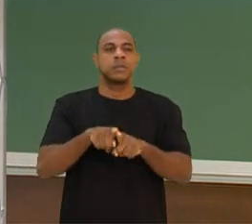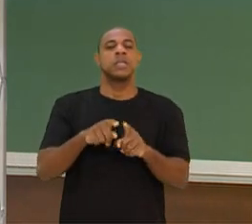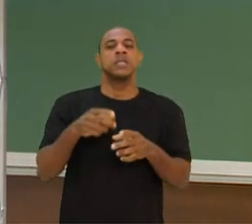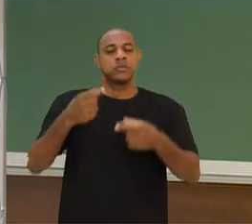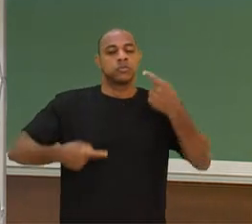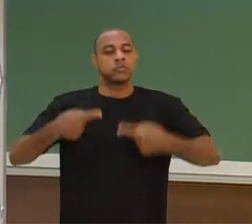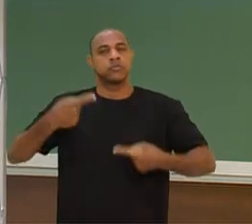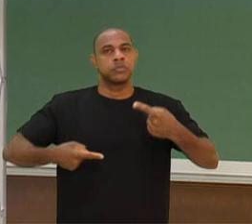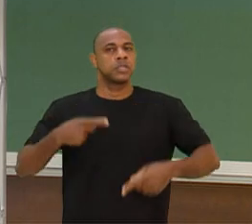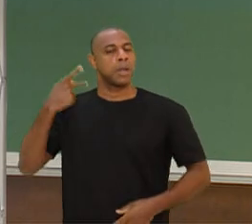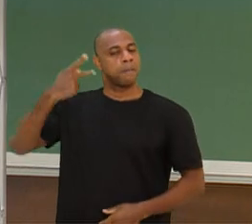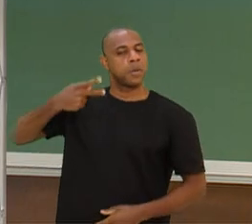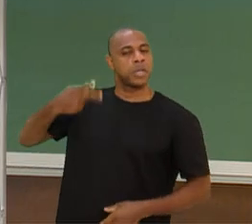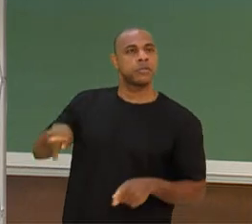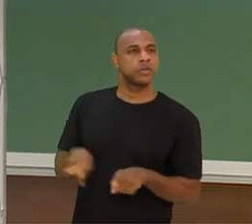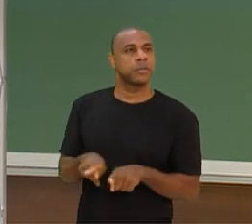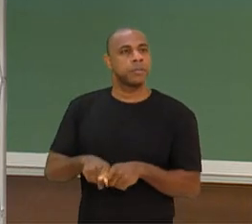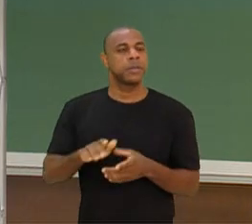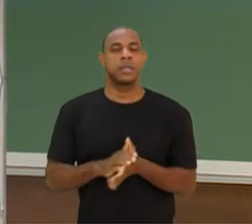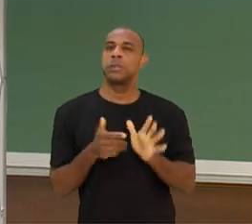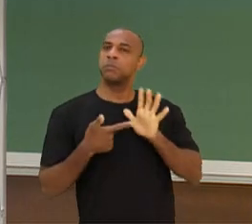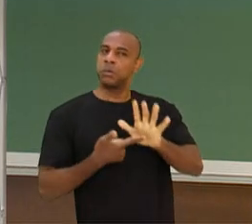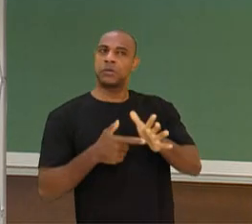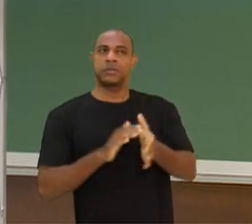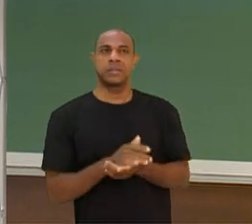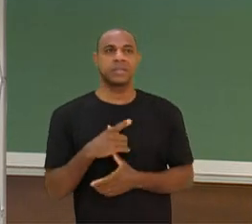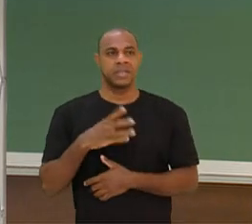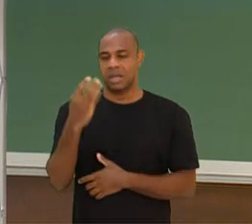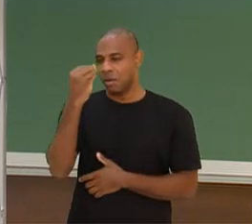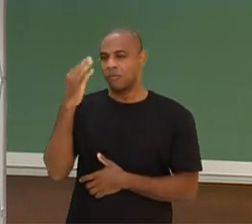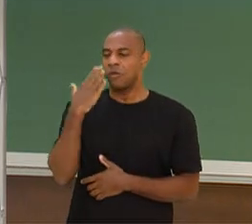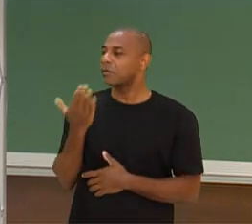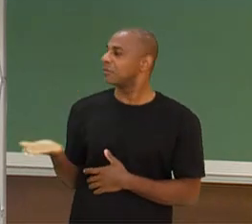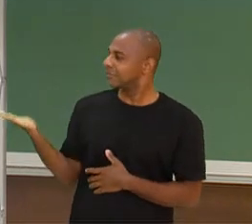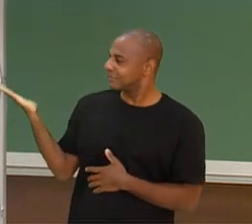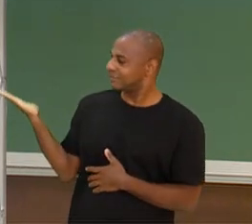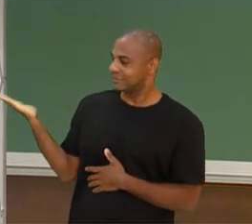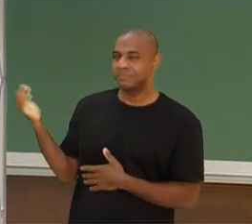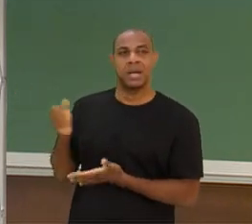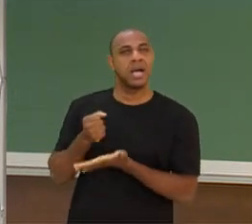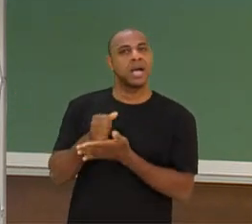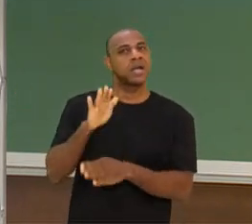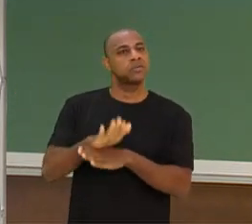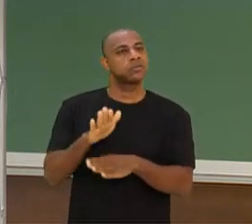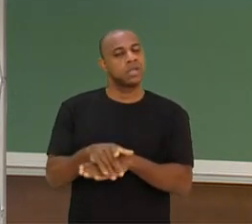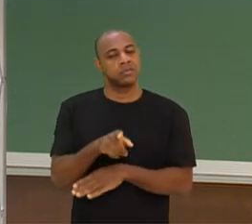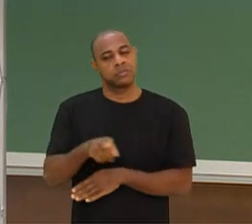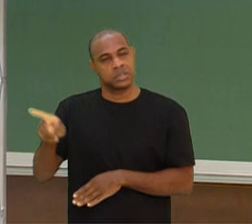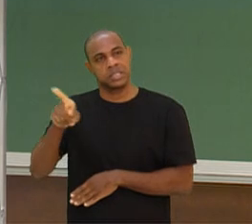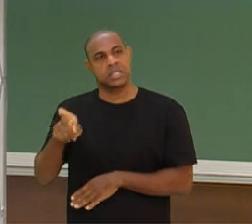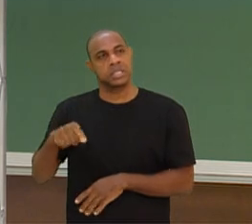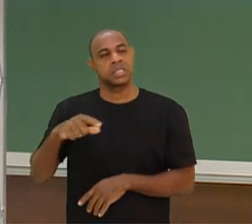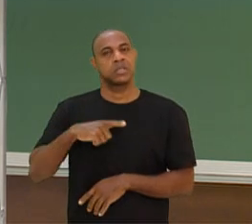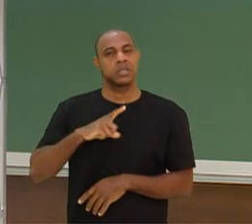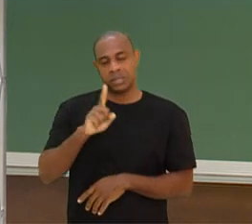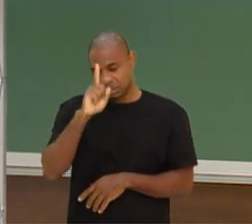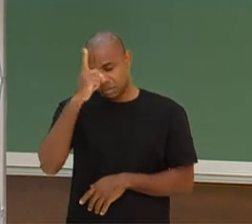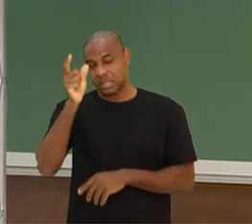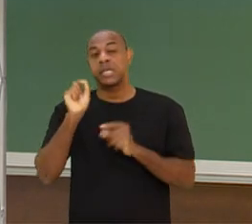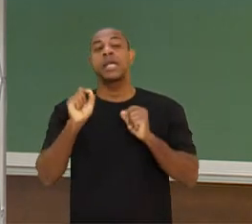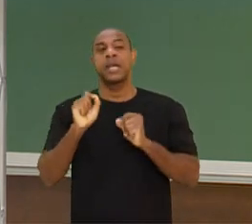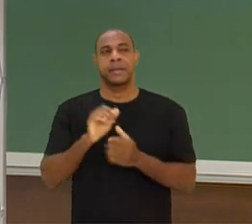justiça política, certo? Temos uma foto do Langston Hughes para auxiliar vocês, para nós termos uma ideia de quem